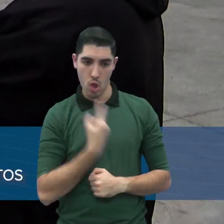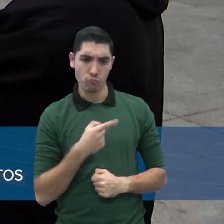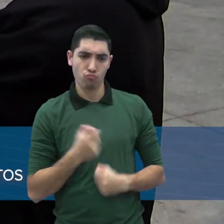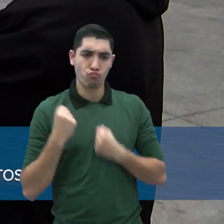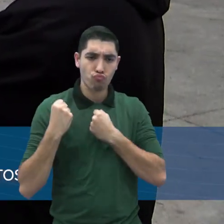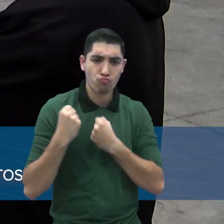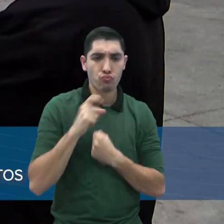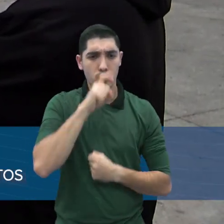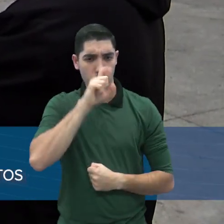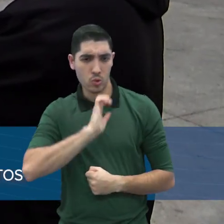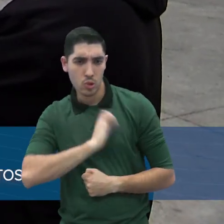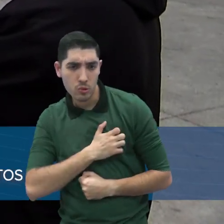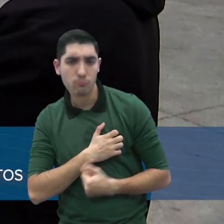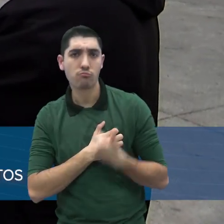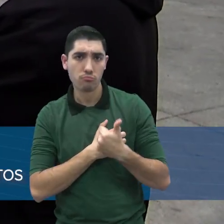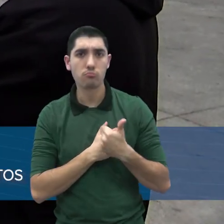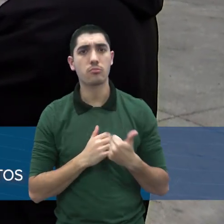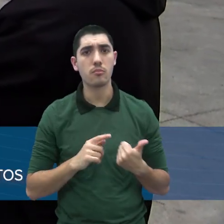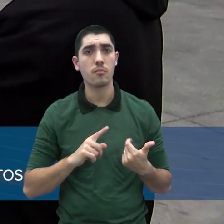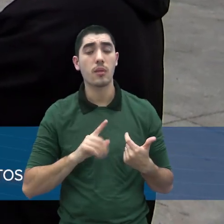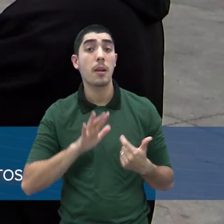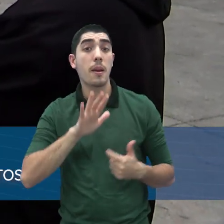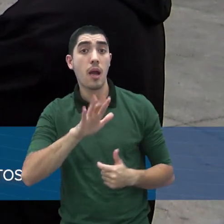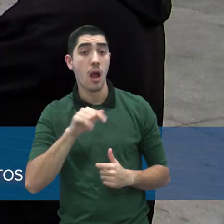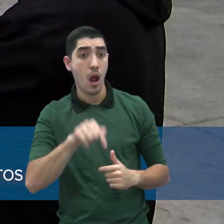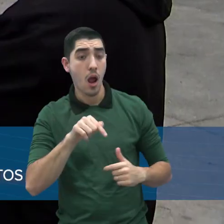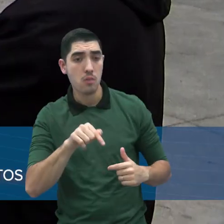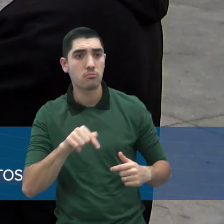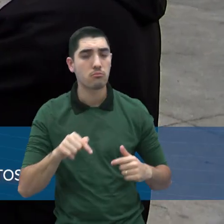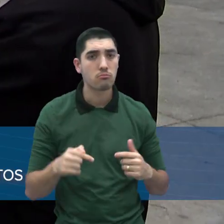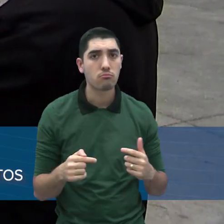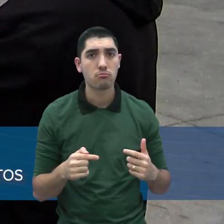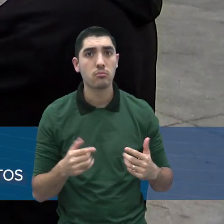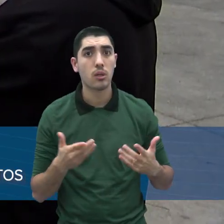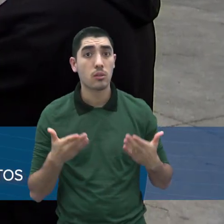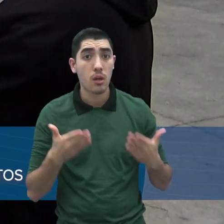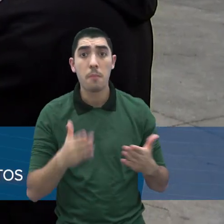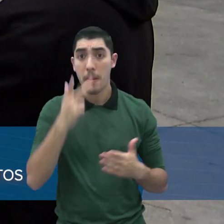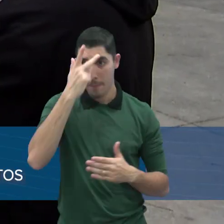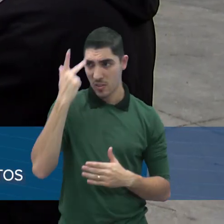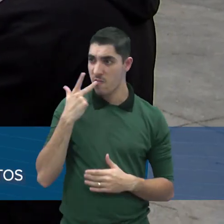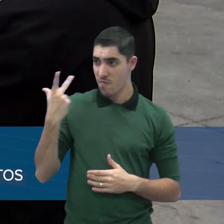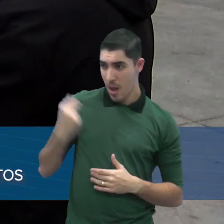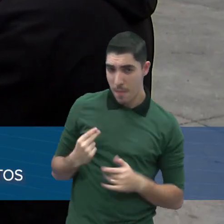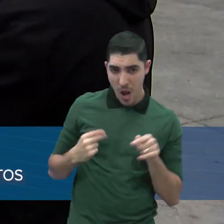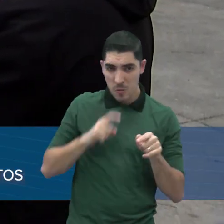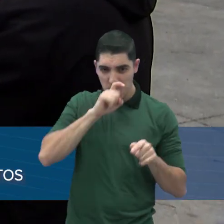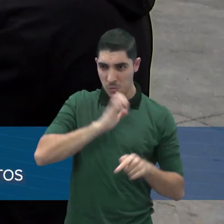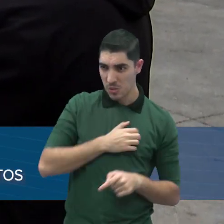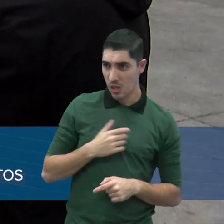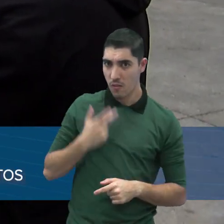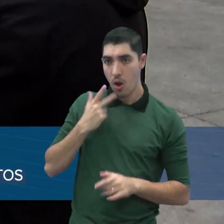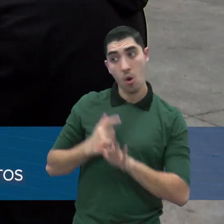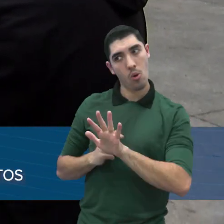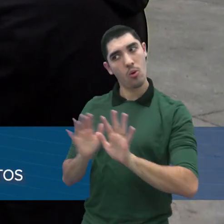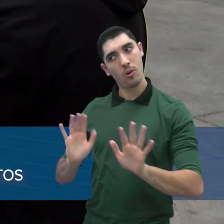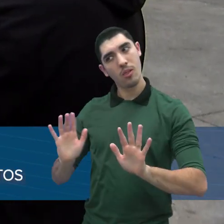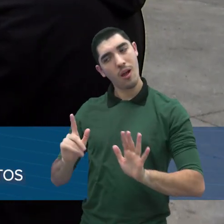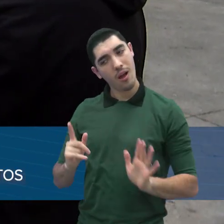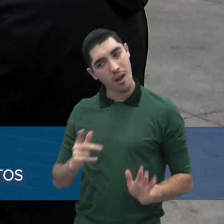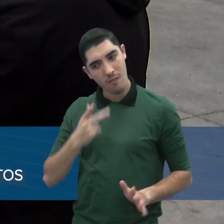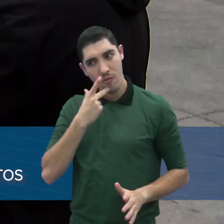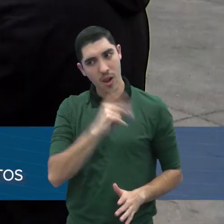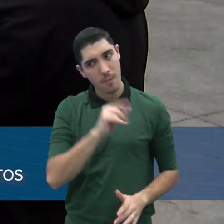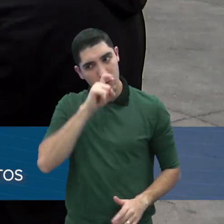José, torce para ir bem, mas no mesmo momento, se alguém falar mal do São José do seu lado, opa, peraí, não